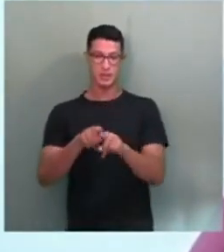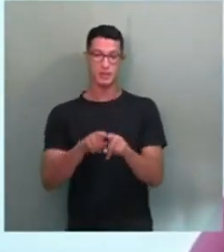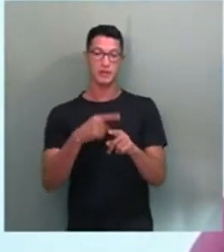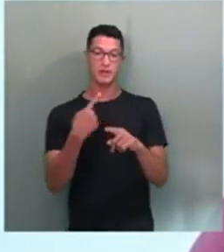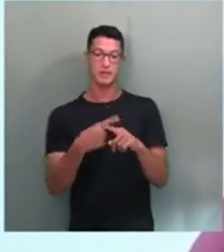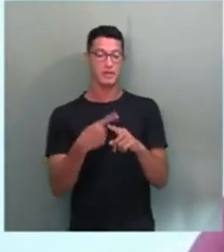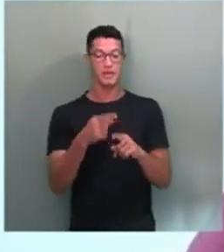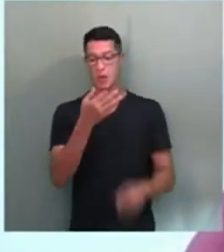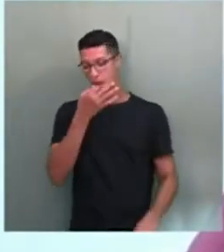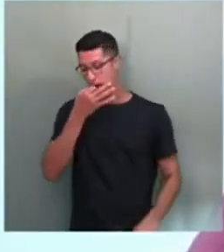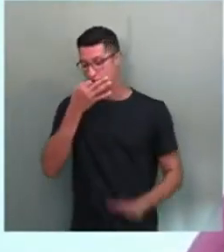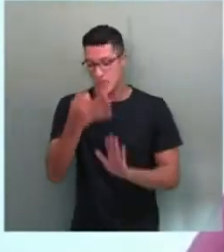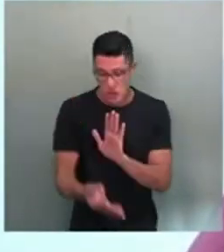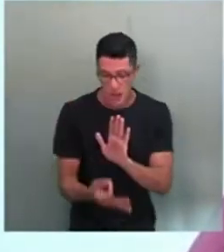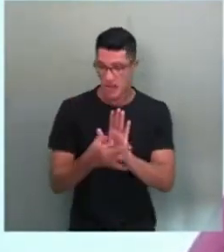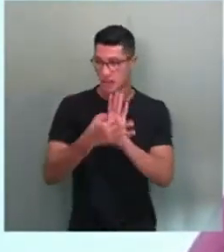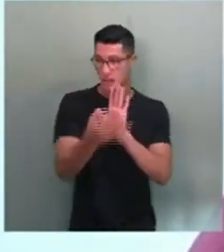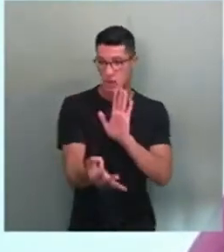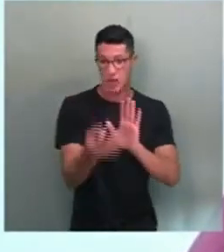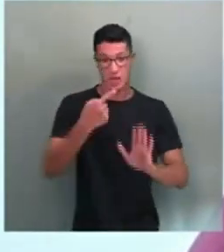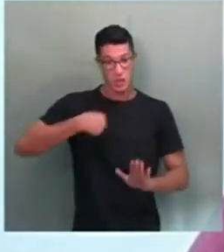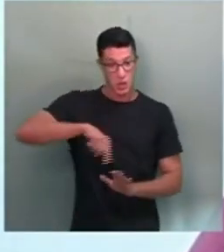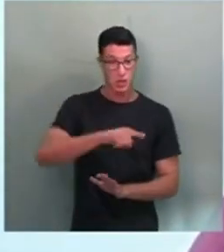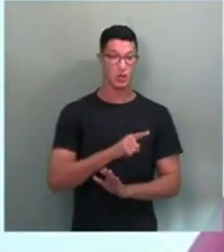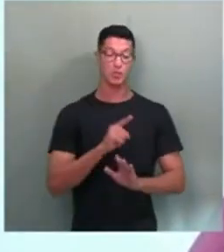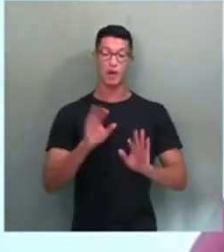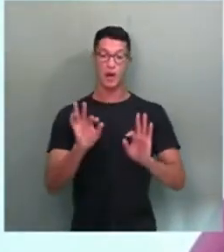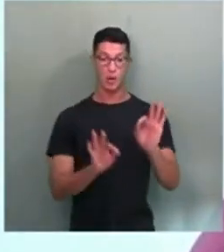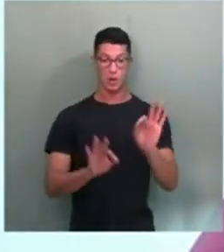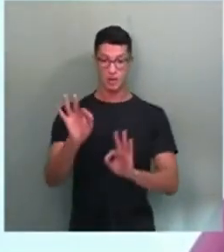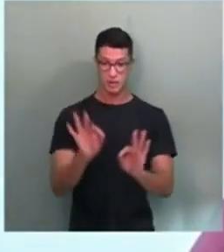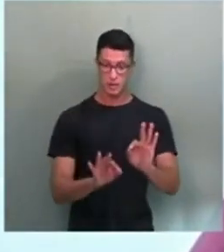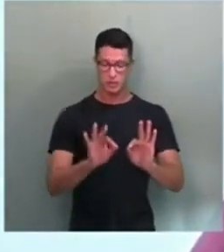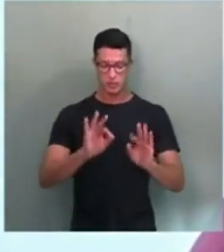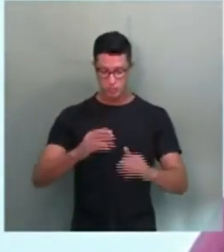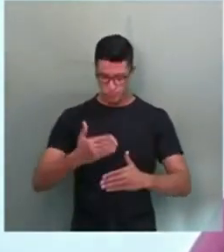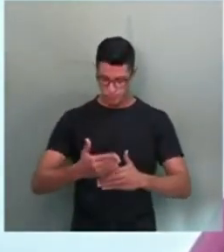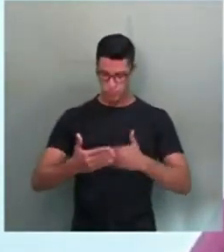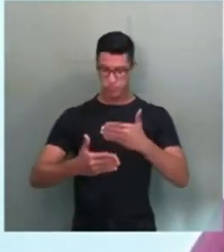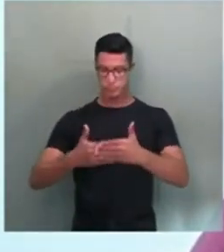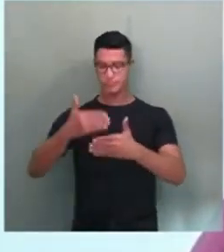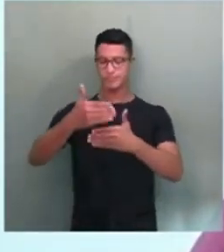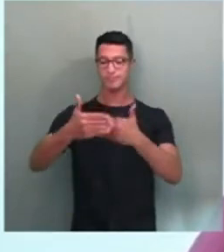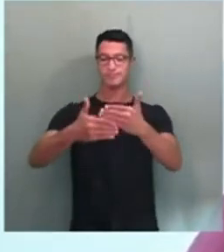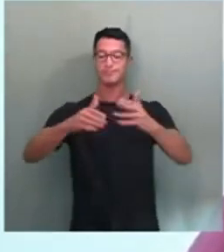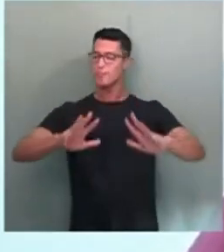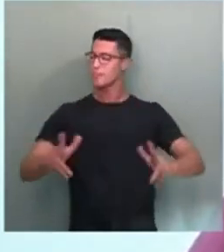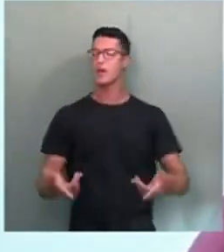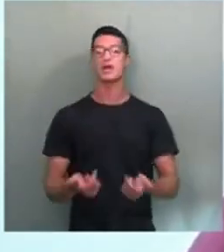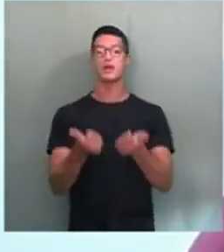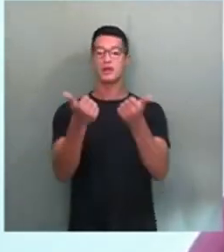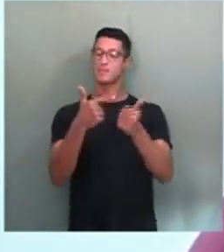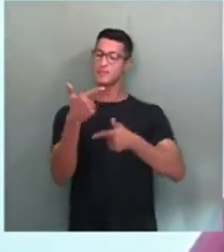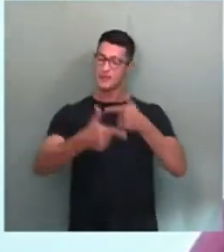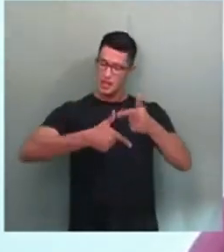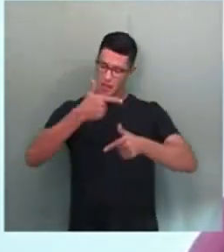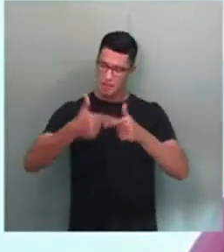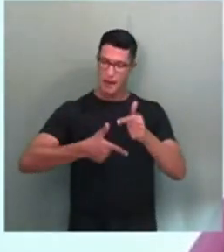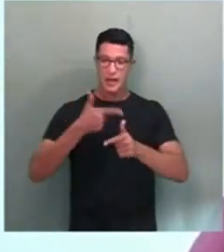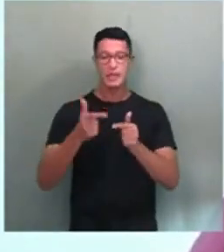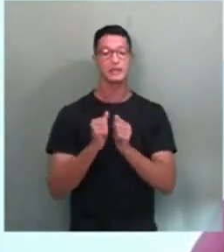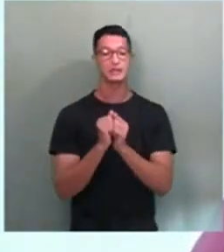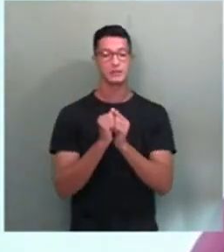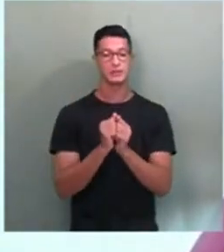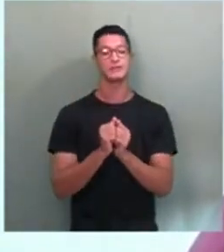não, para criticar. Nós somos uma organização em construção e em constante melhoria, trabalhando no